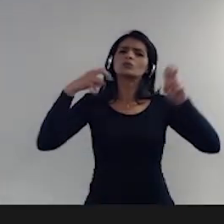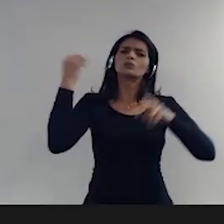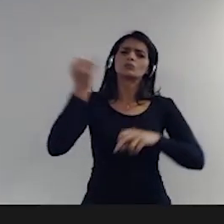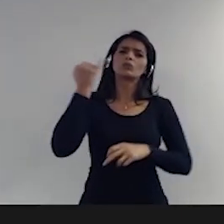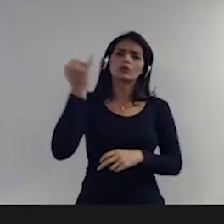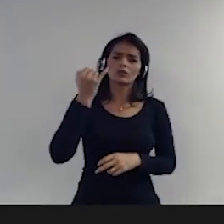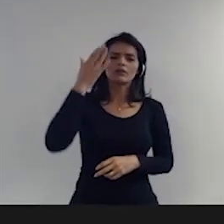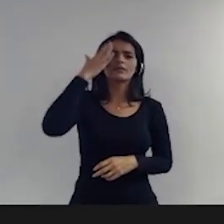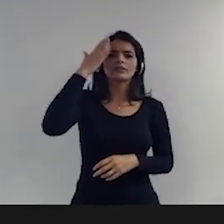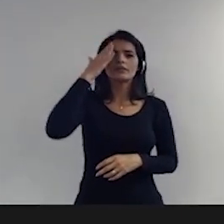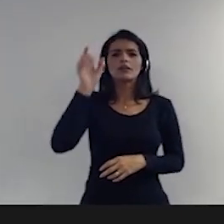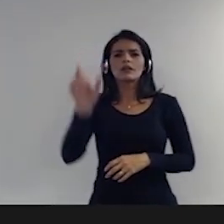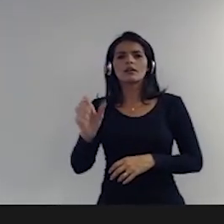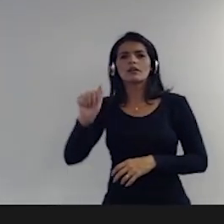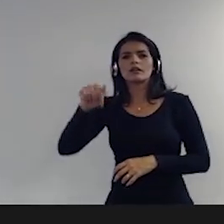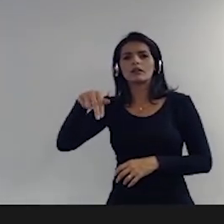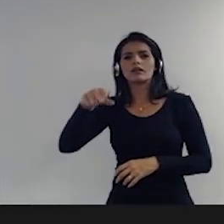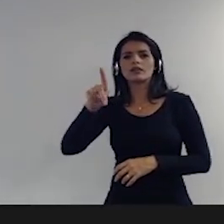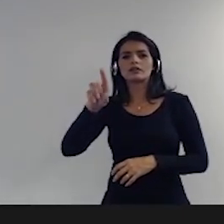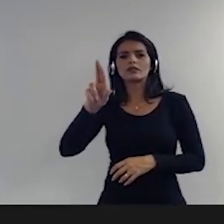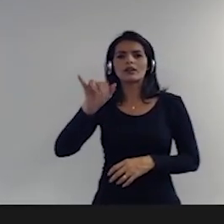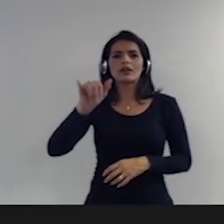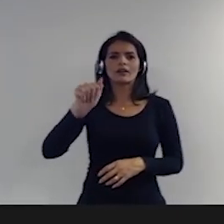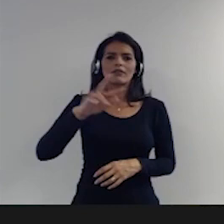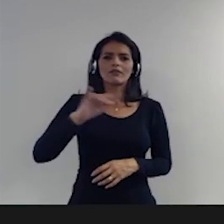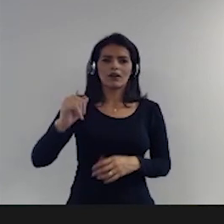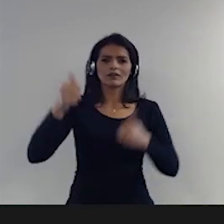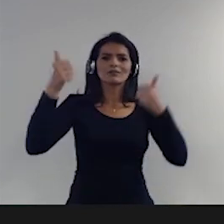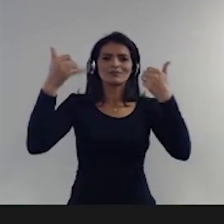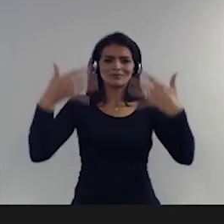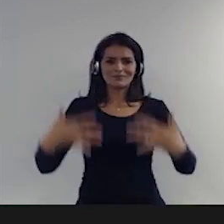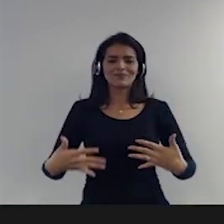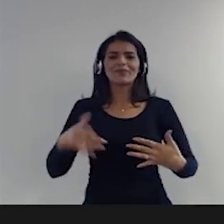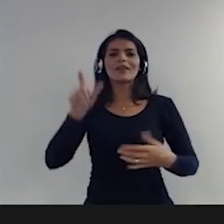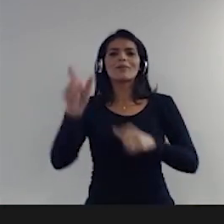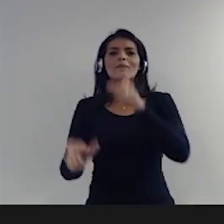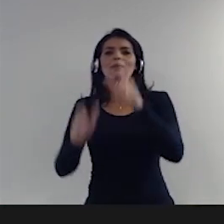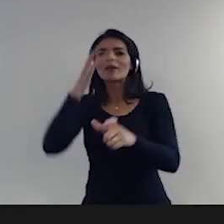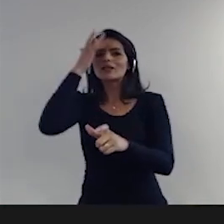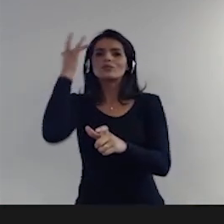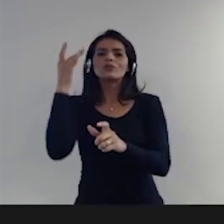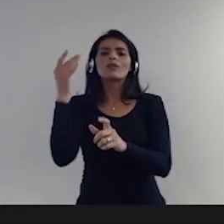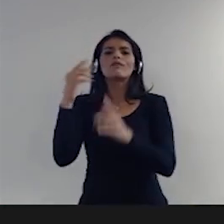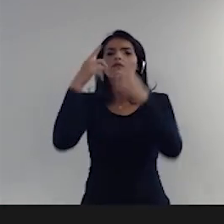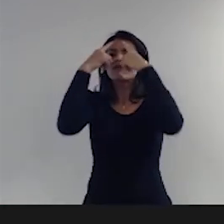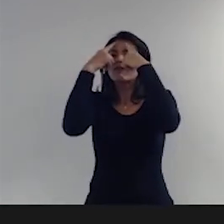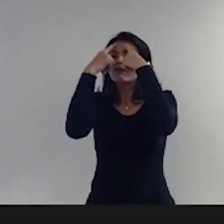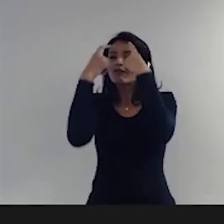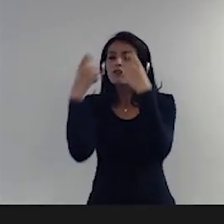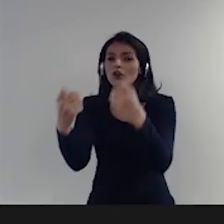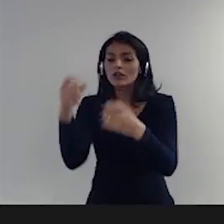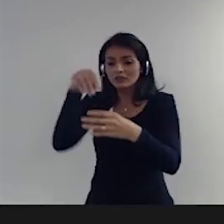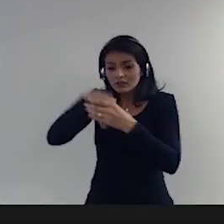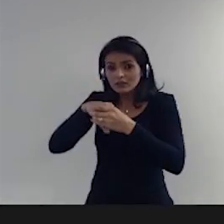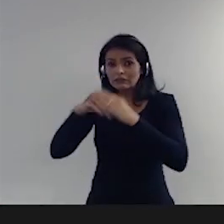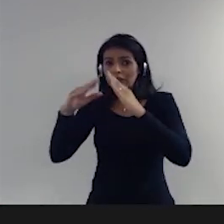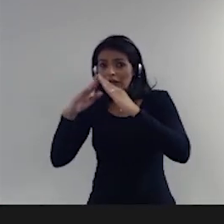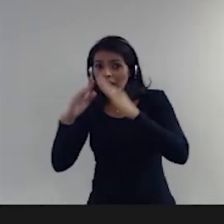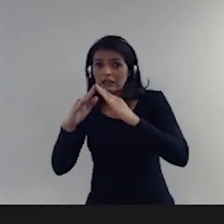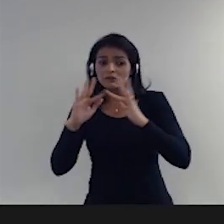que eu sei que a doutora Andréa vai abordar melhor, que é a questão das pessoas em situação de violência doméstica e familiar,